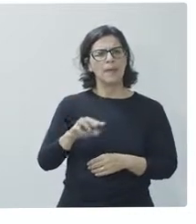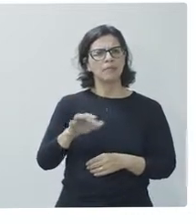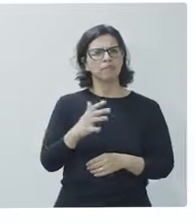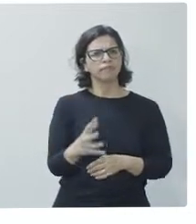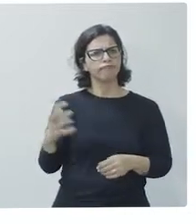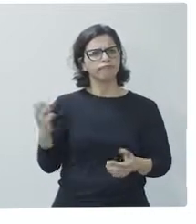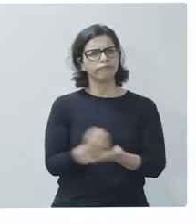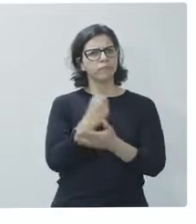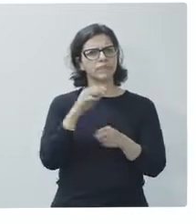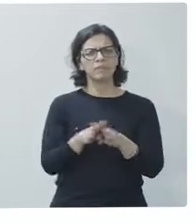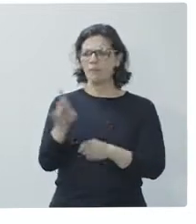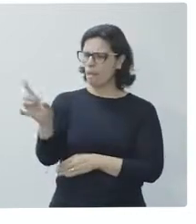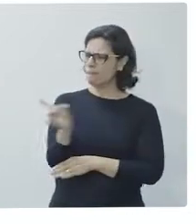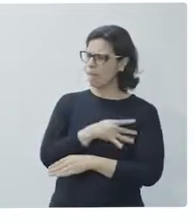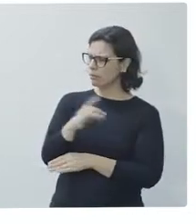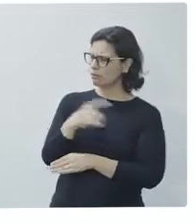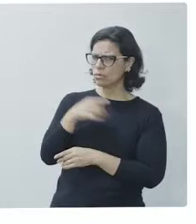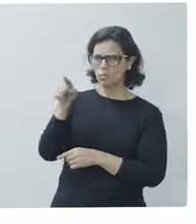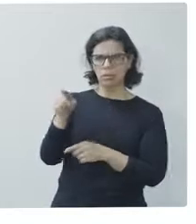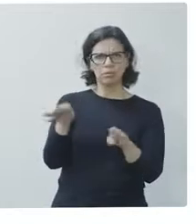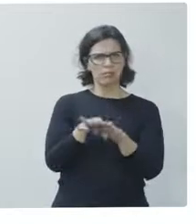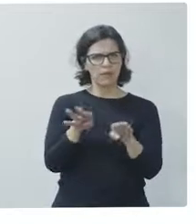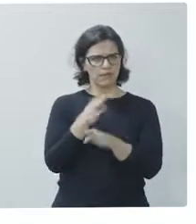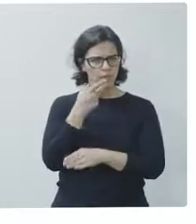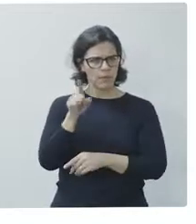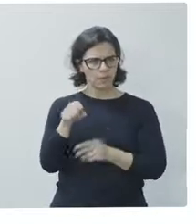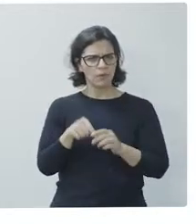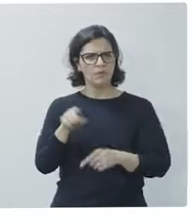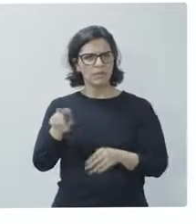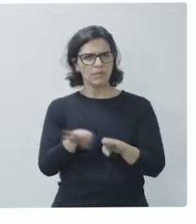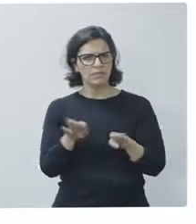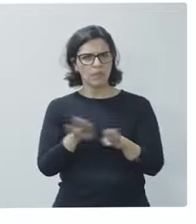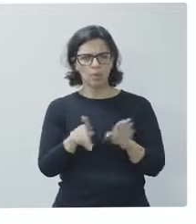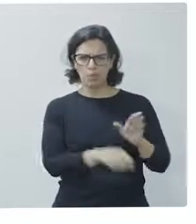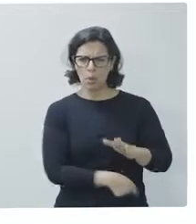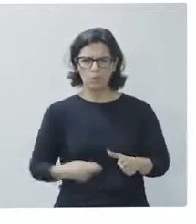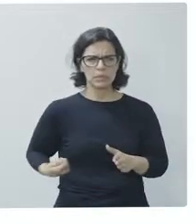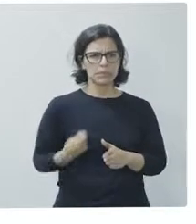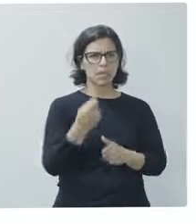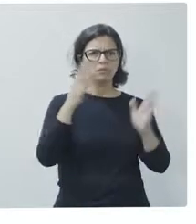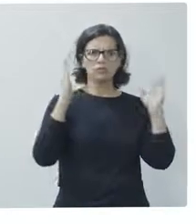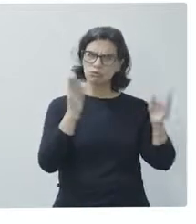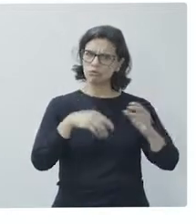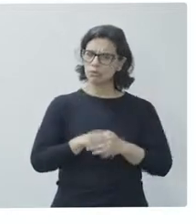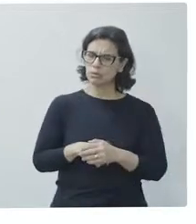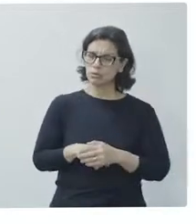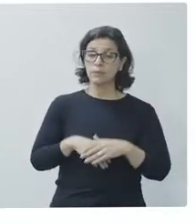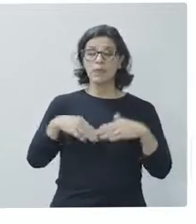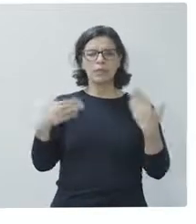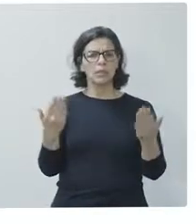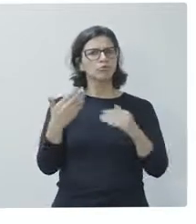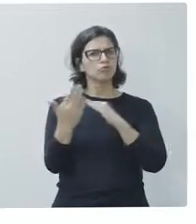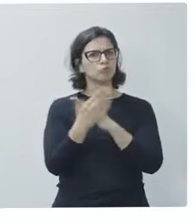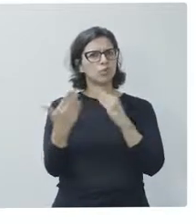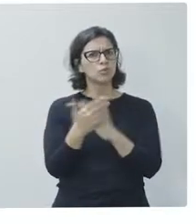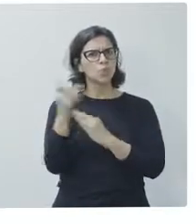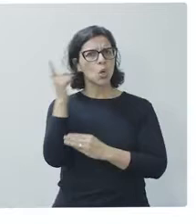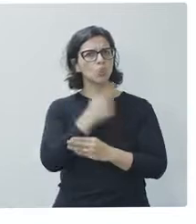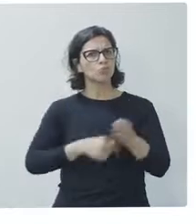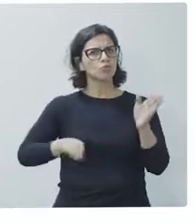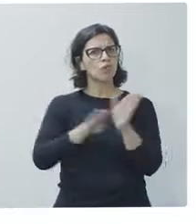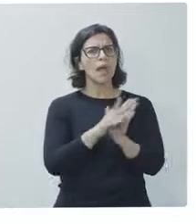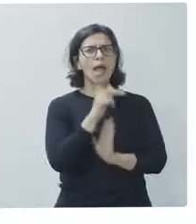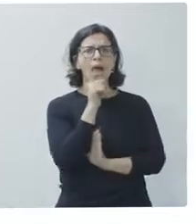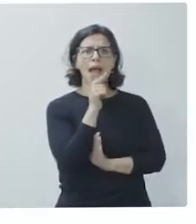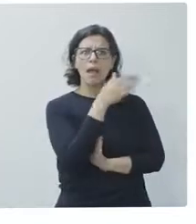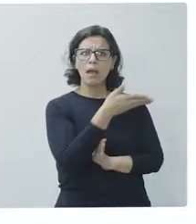também. Medroso, ela o censurou. Desembanhe sua espada, cavaleiro, e nos ajude a atingir